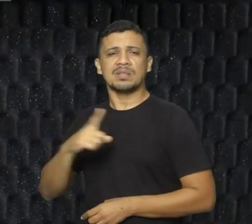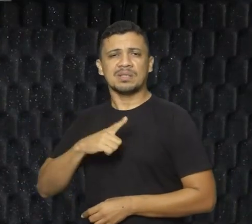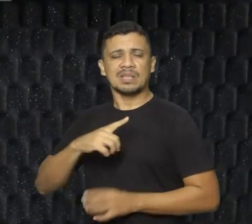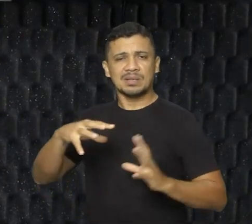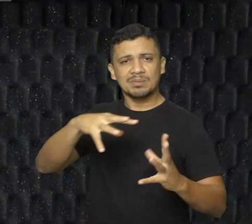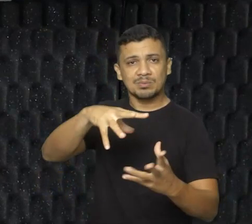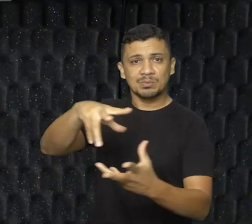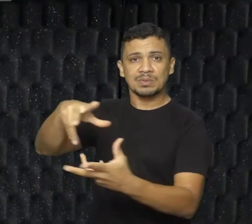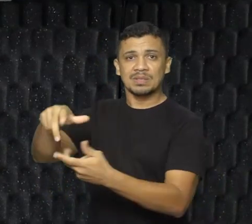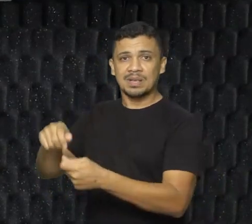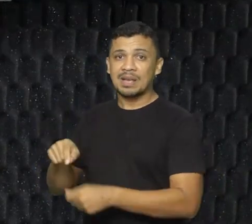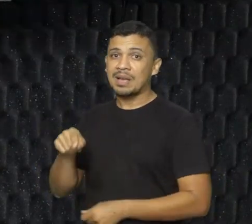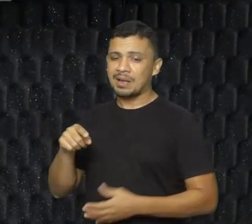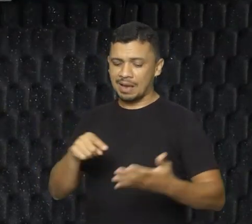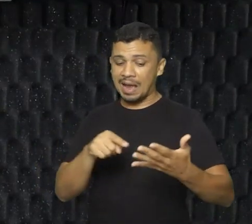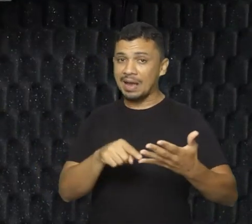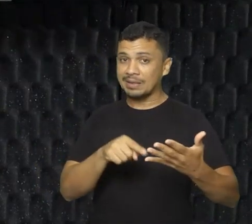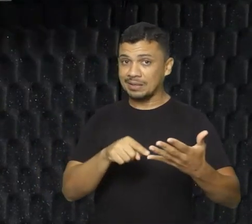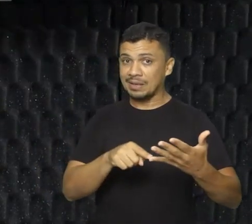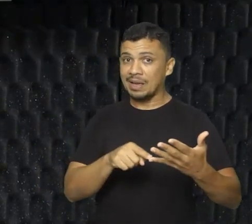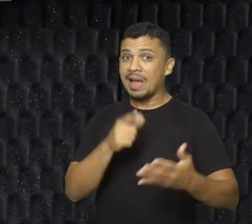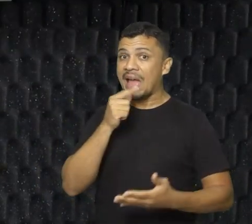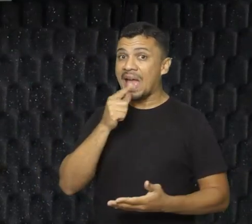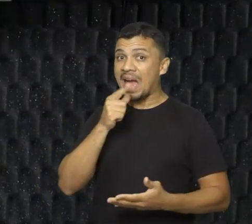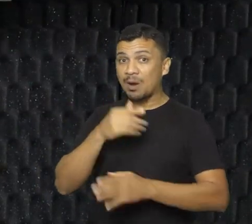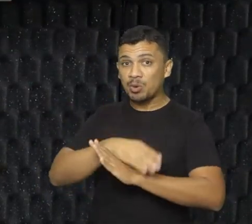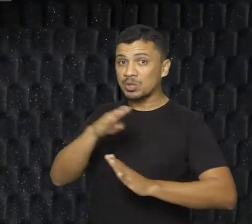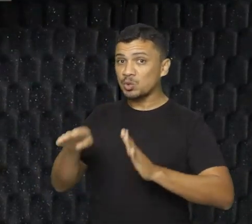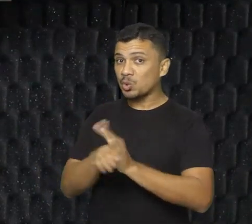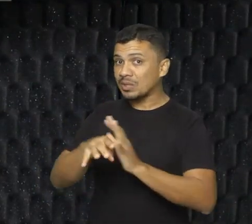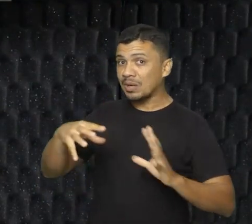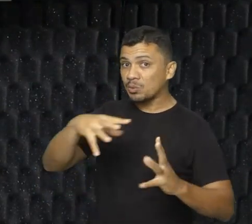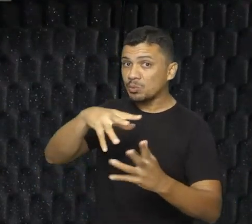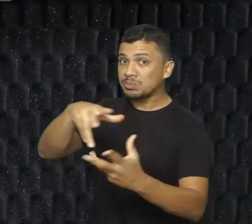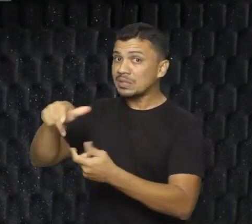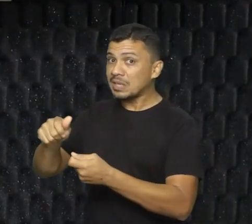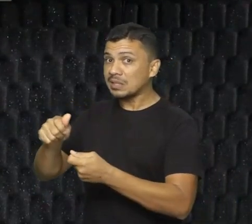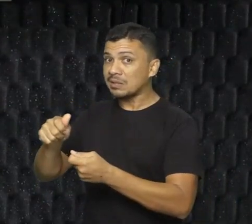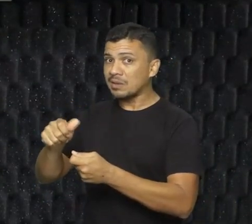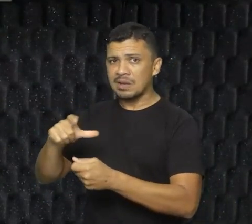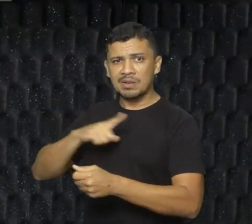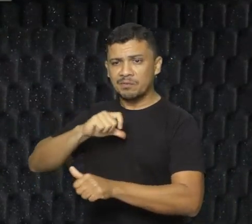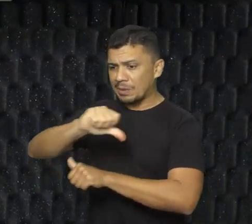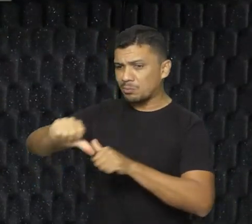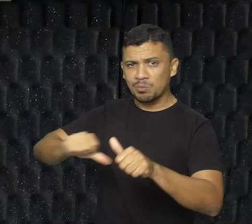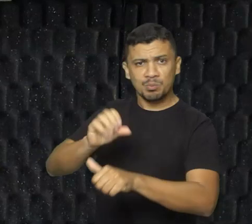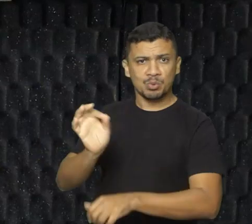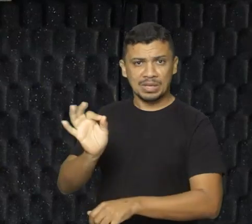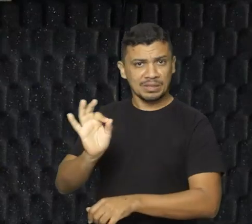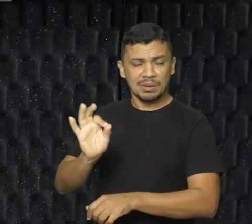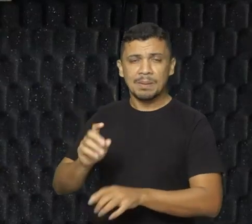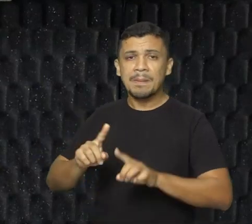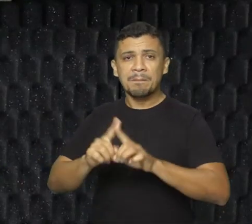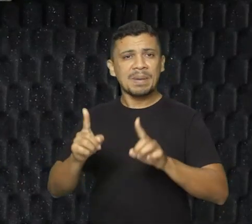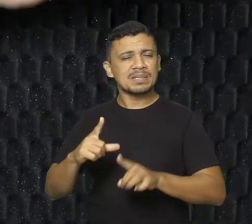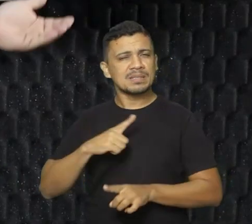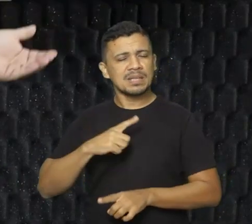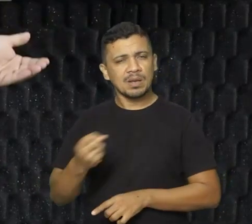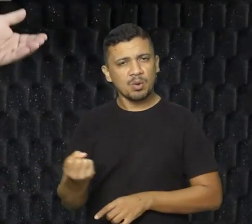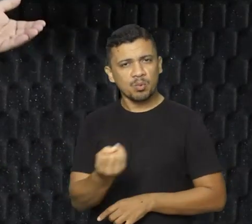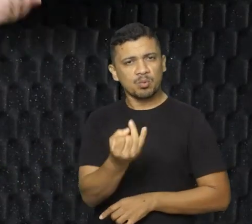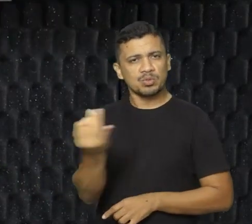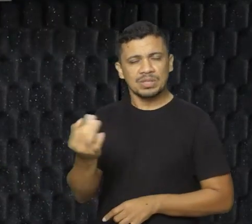da água total. A água total do planeta a gente não vai interferir, ela vai passar pelo ciclo, mas a água disponível